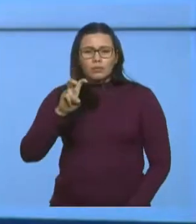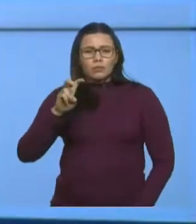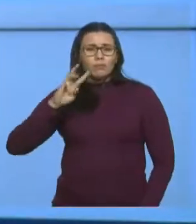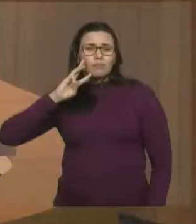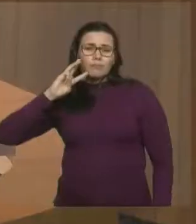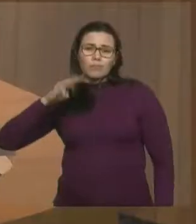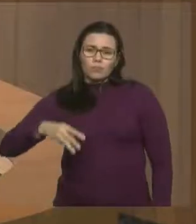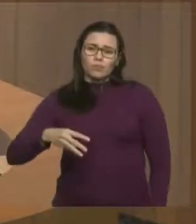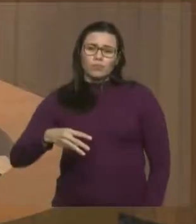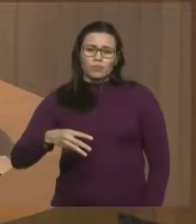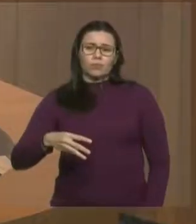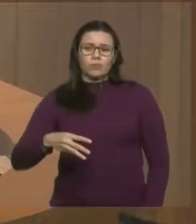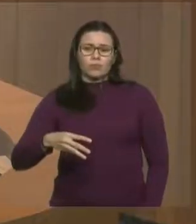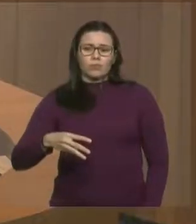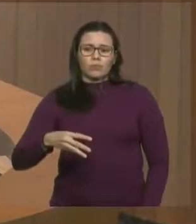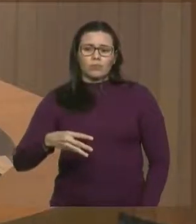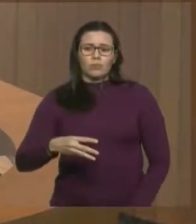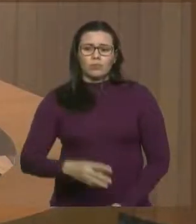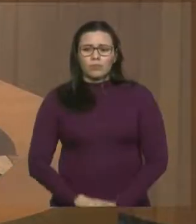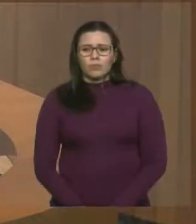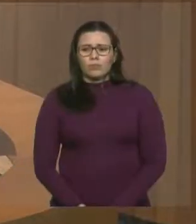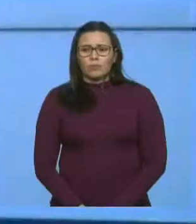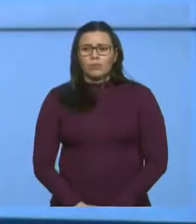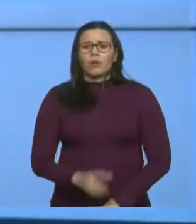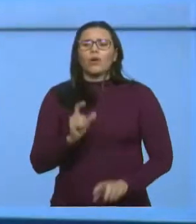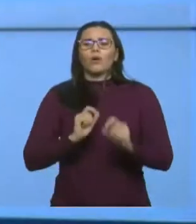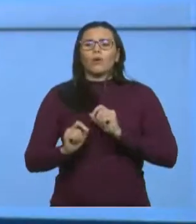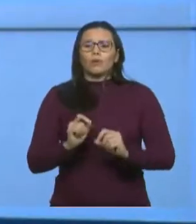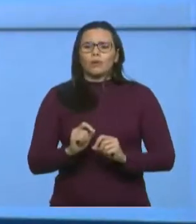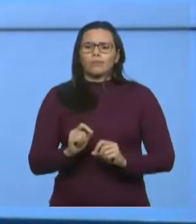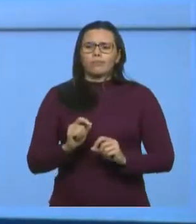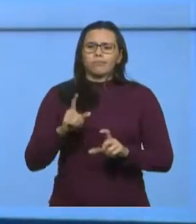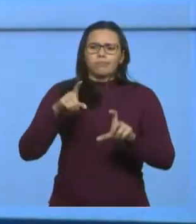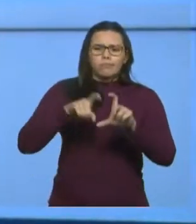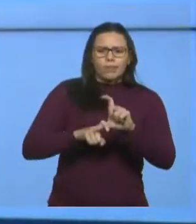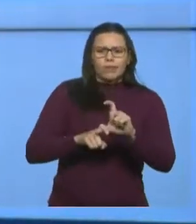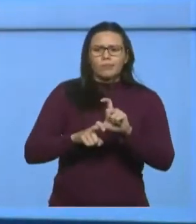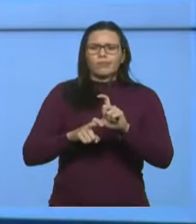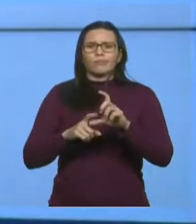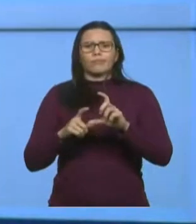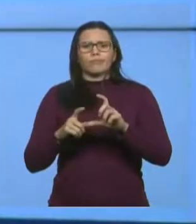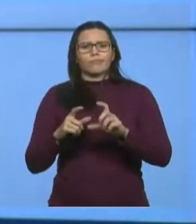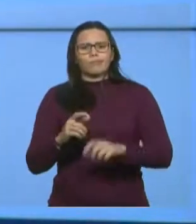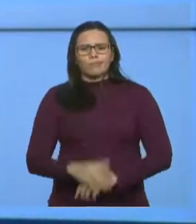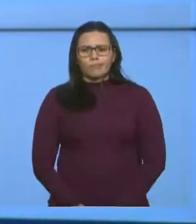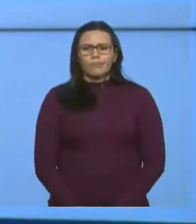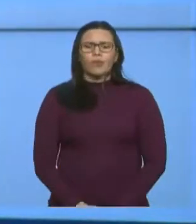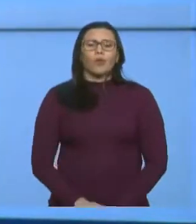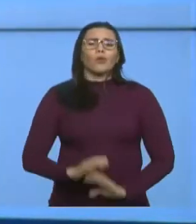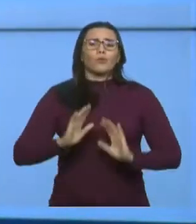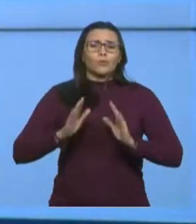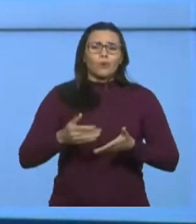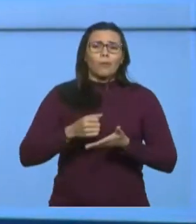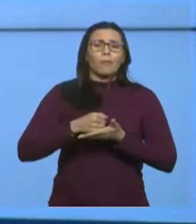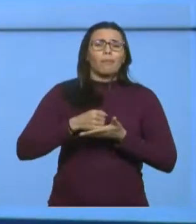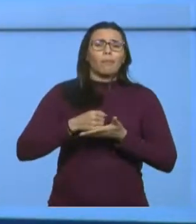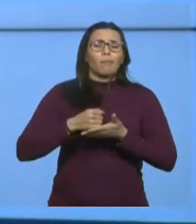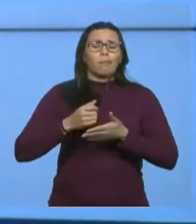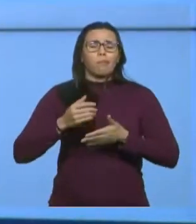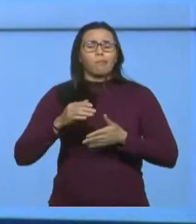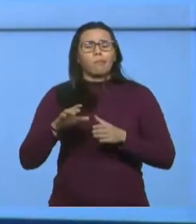tem causado um passivo que acumulado neste ano, ele já passou de 1,2 milhão